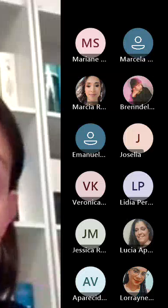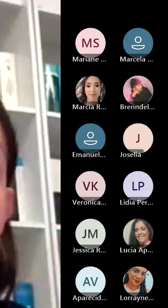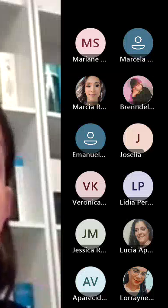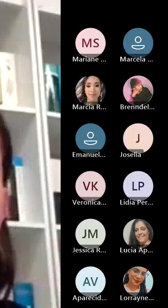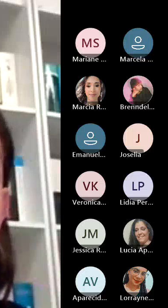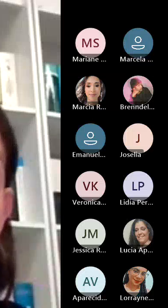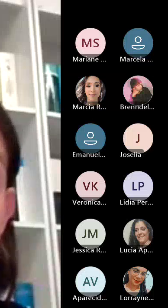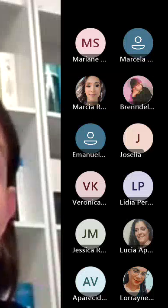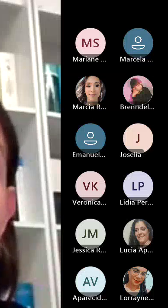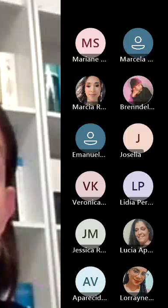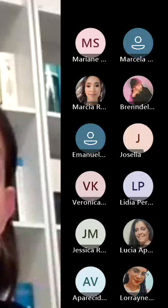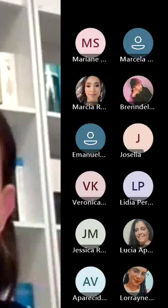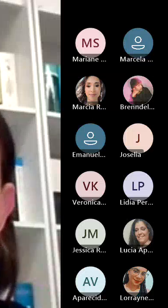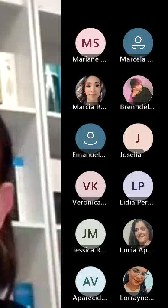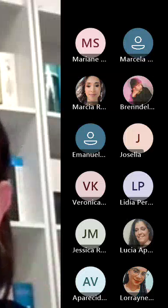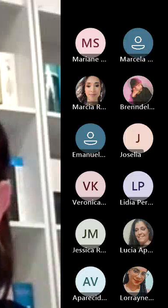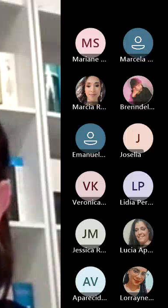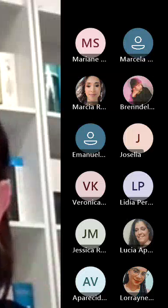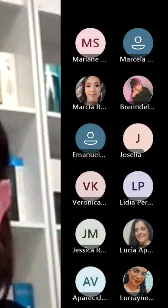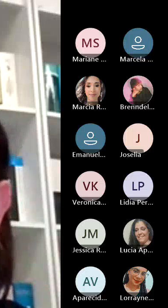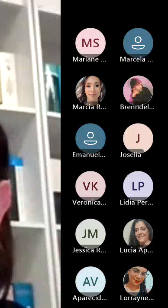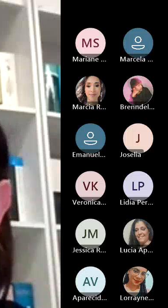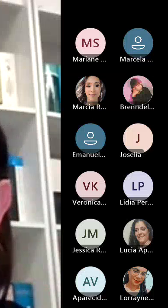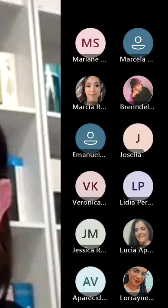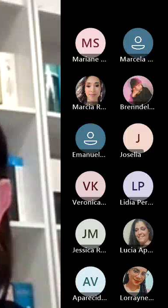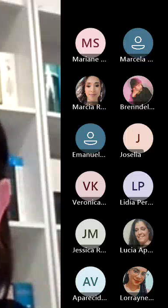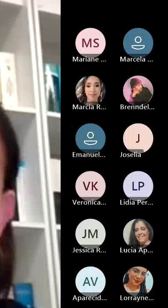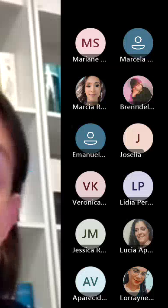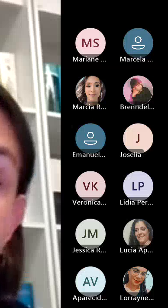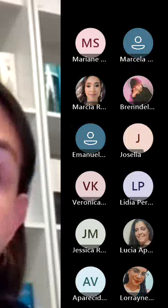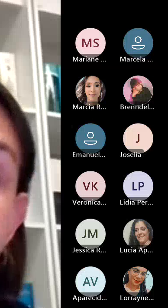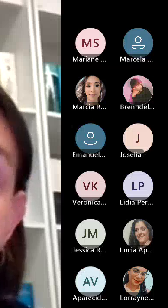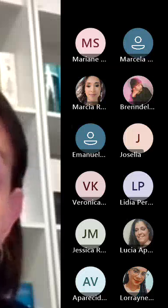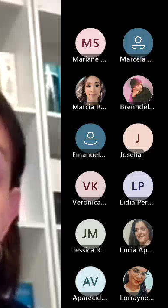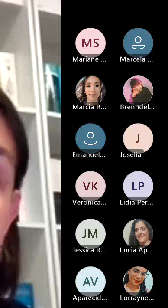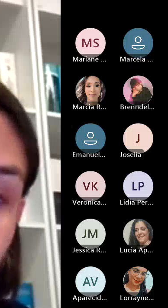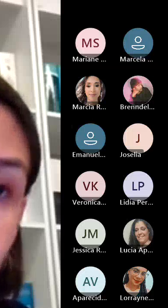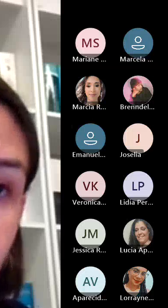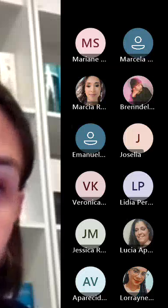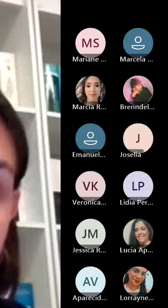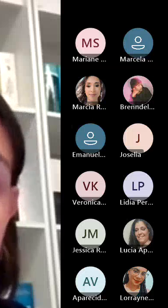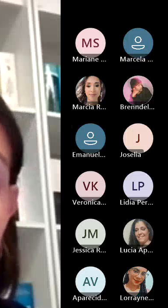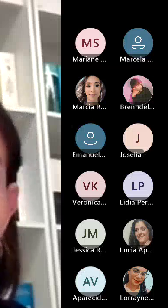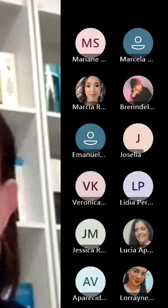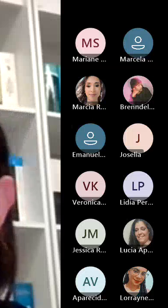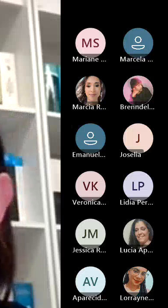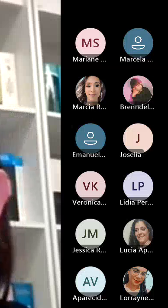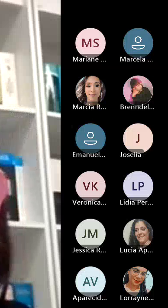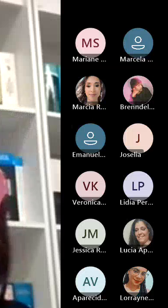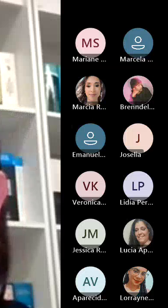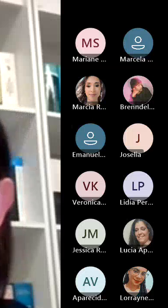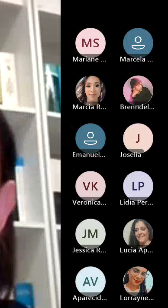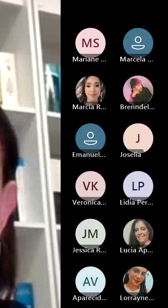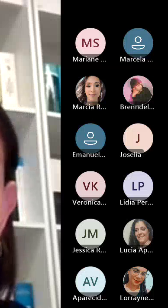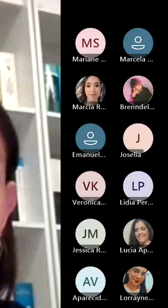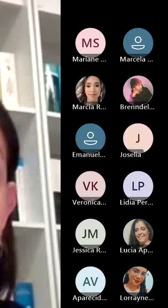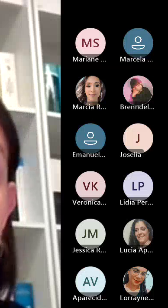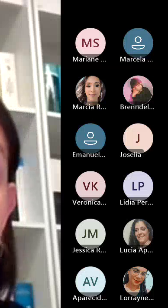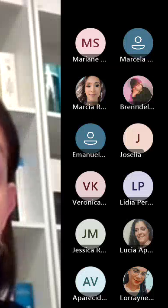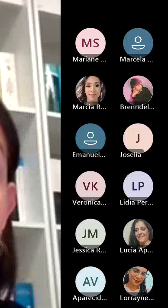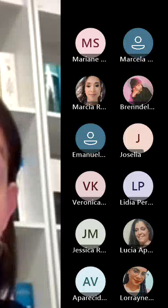me procurar, tirar dúvida, conversar sobre qualquer questão que esteja relacionada com a nossa